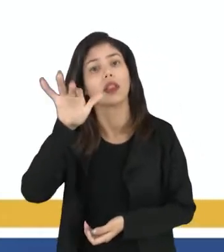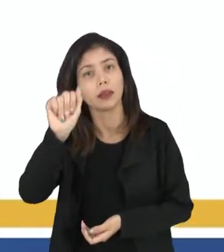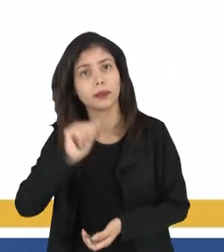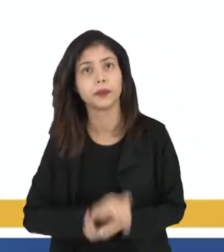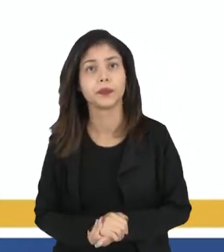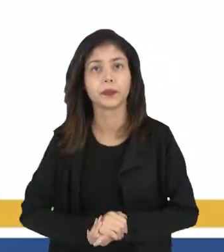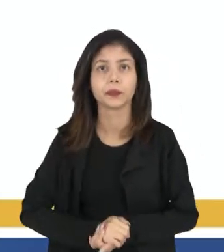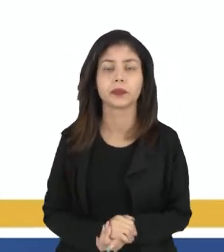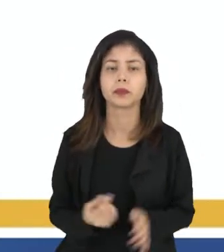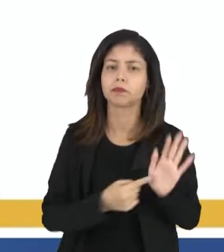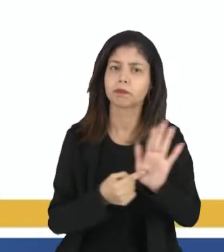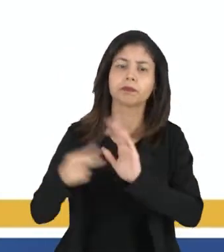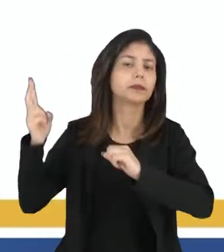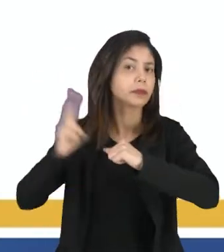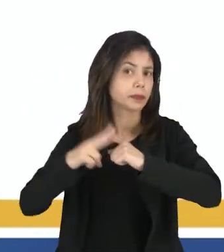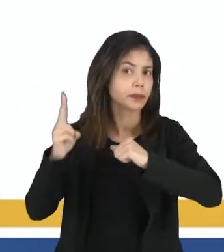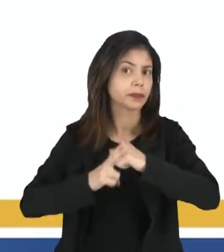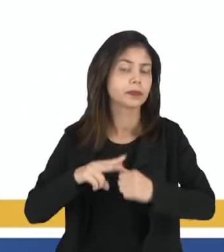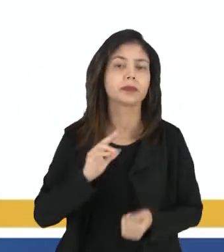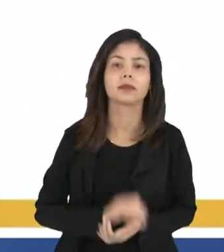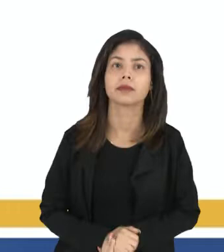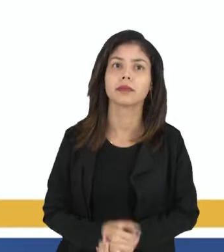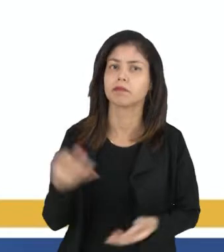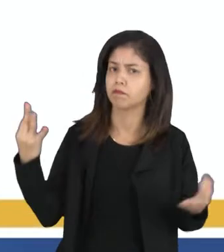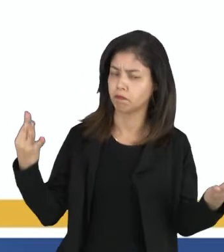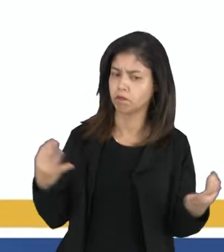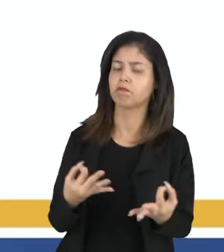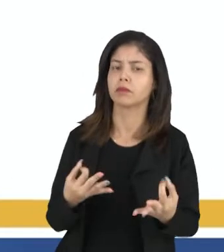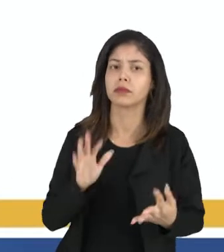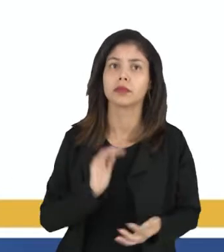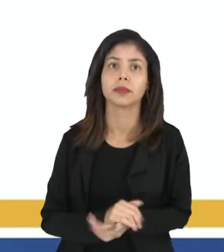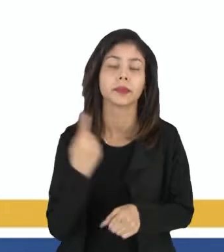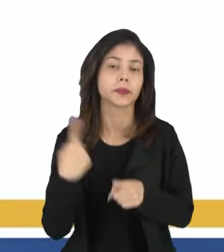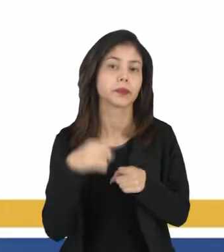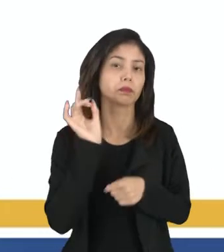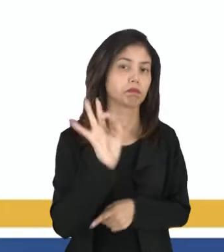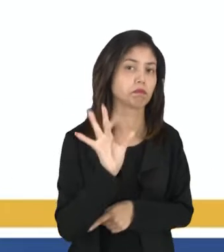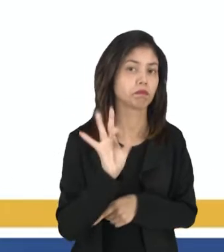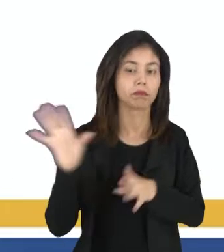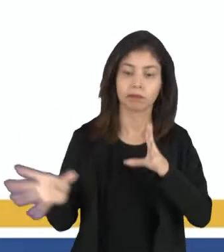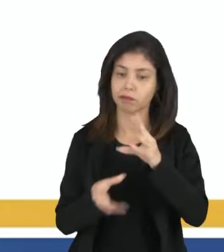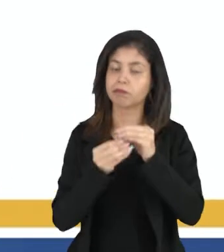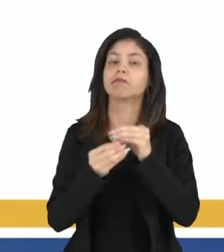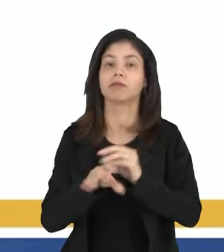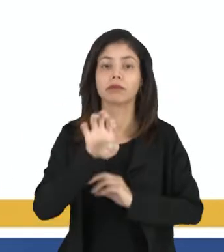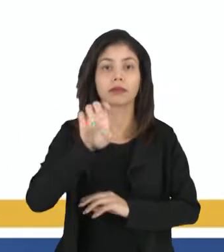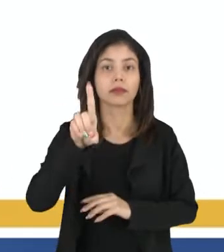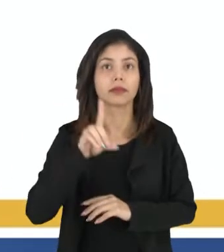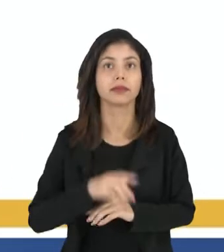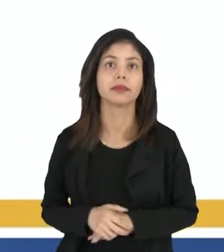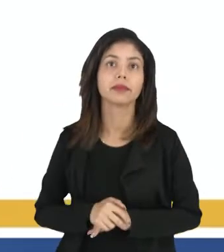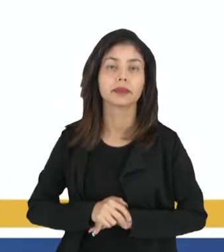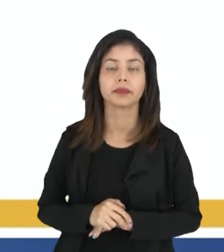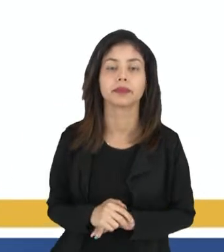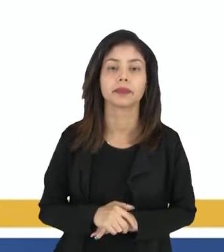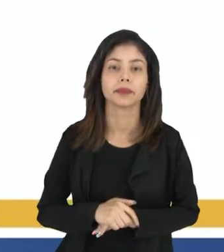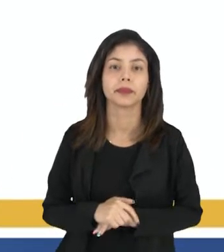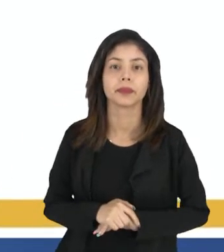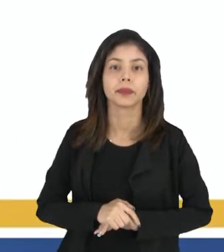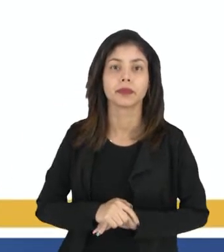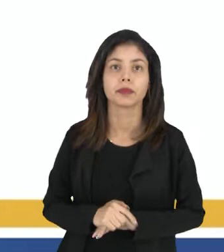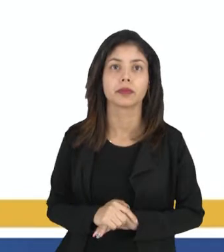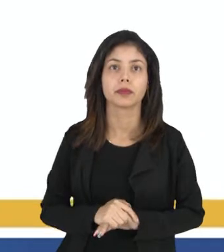irregular. Os verbos regulares, ótimo, porque é só acrescentar o ED. Observem aí, ó,